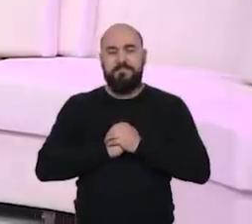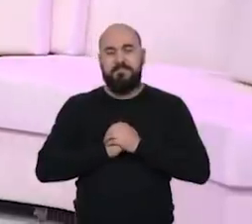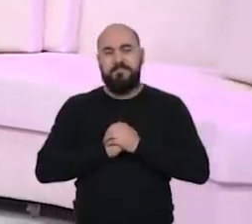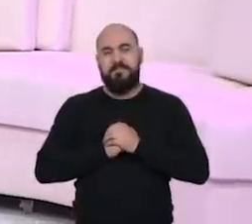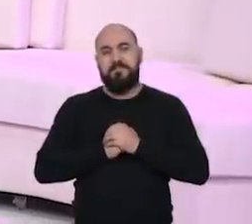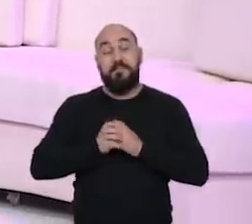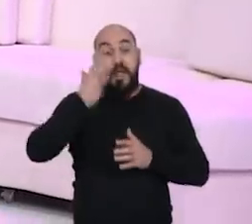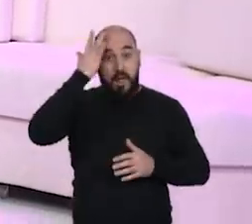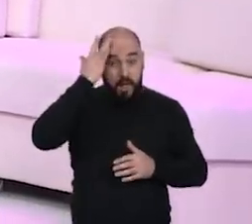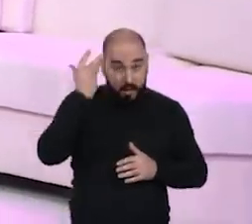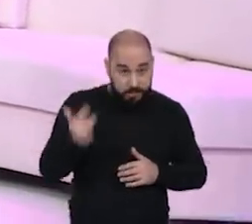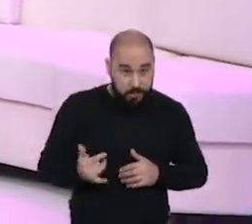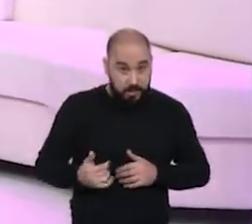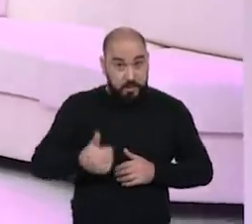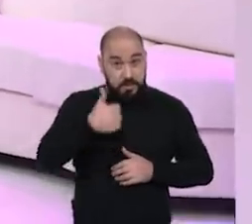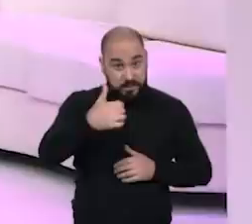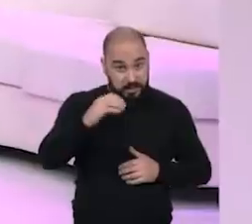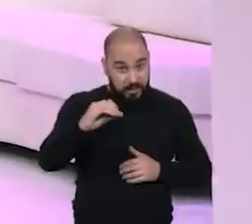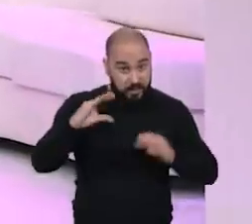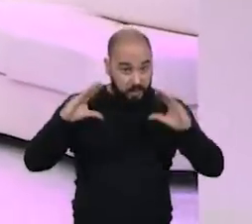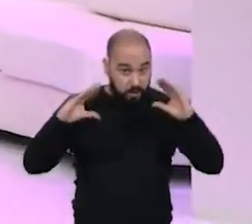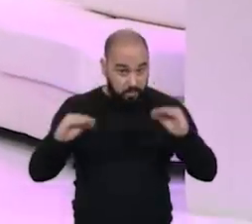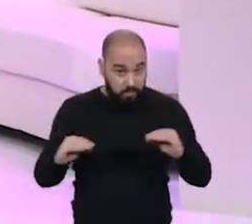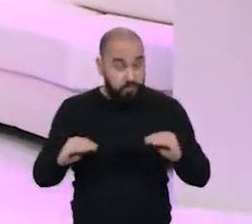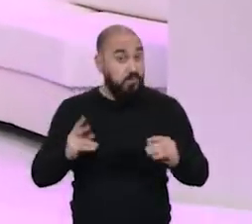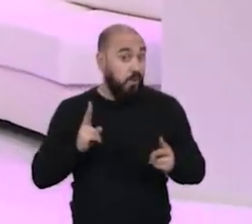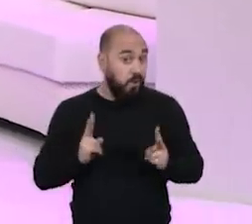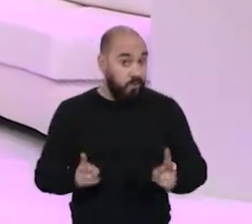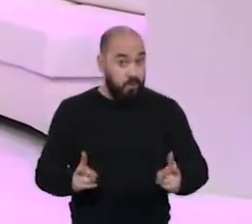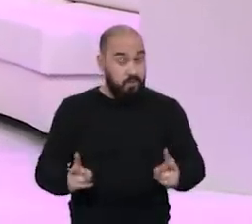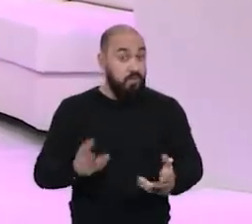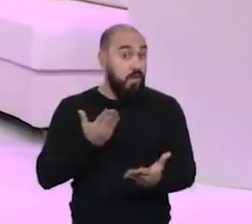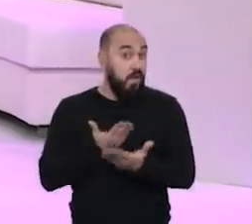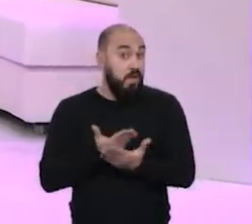Até amanhã, 10 da noite, para continuarmos